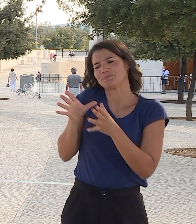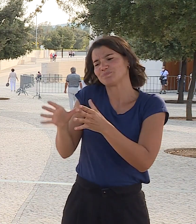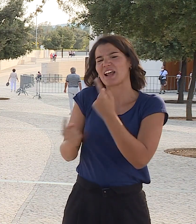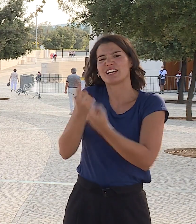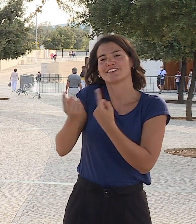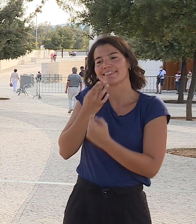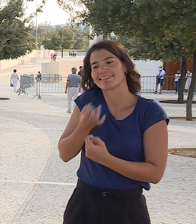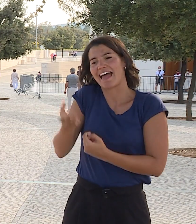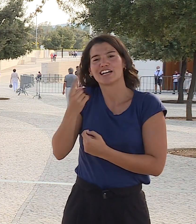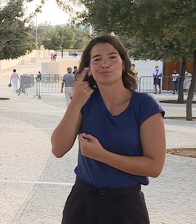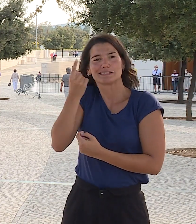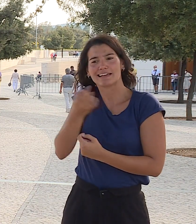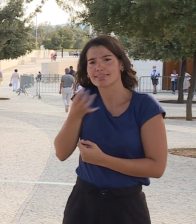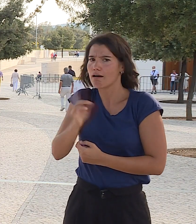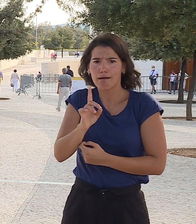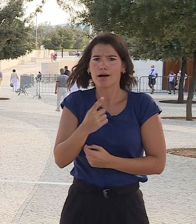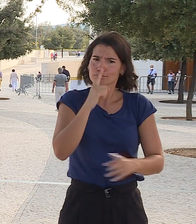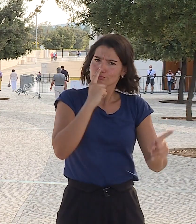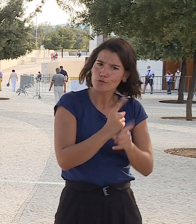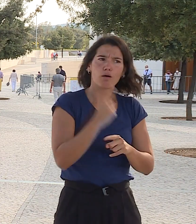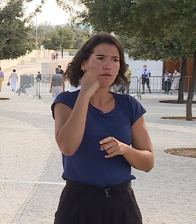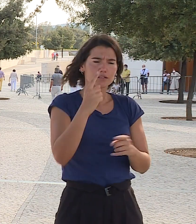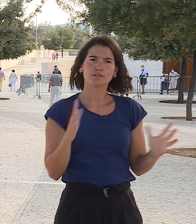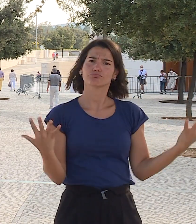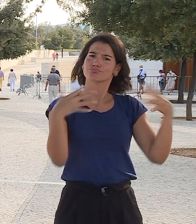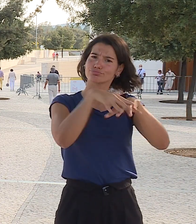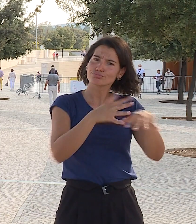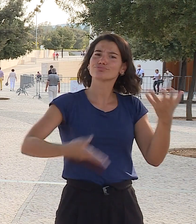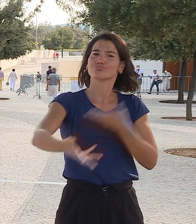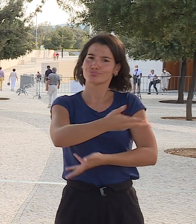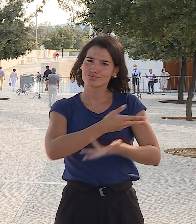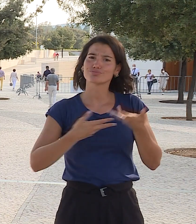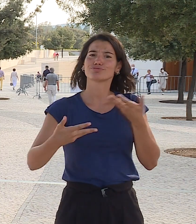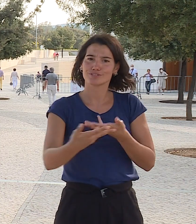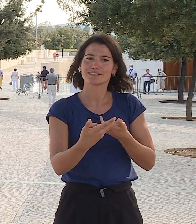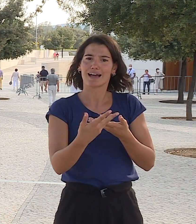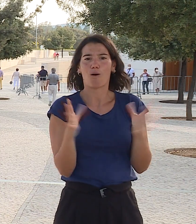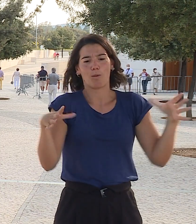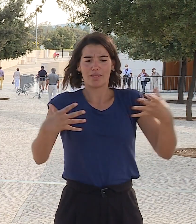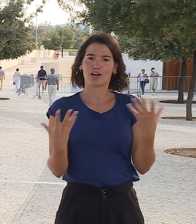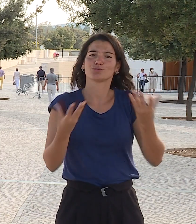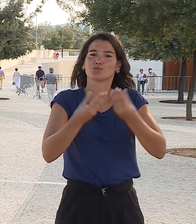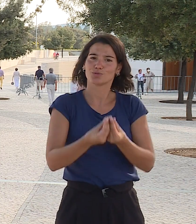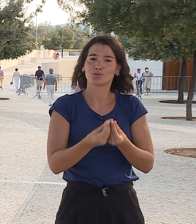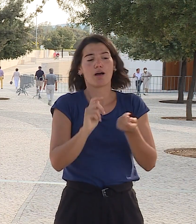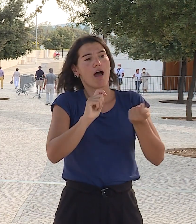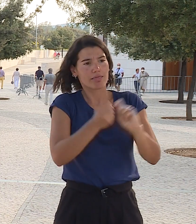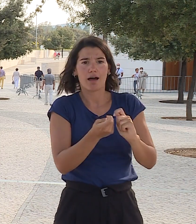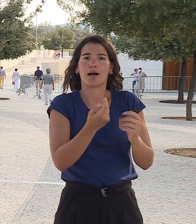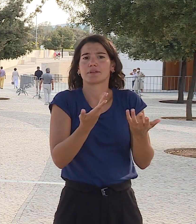coisas especiais, mas não, fazem parte da nossa comunidade, adaptando-se a eles, às suas